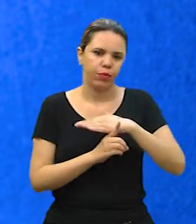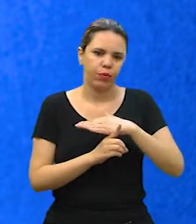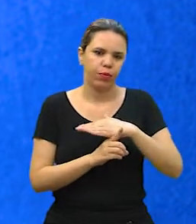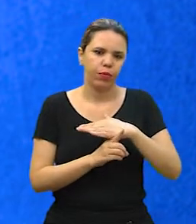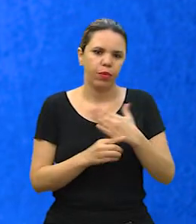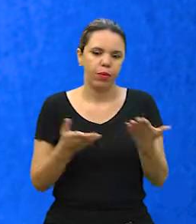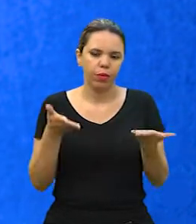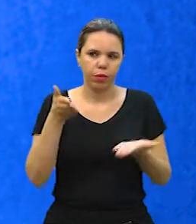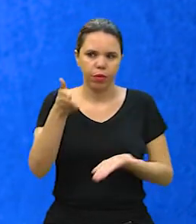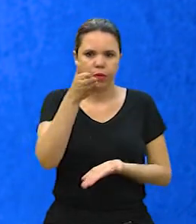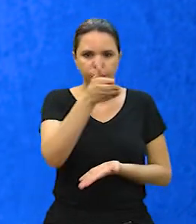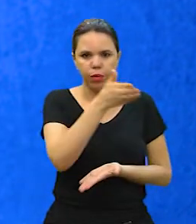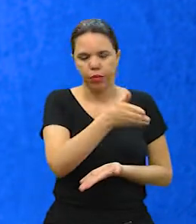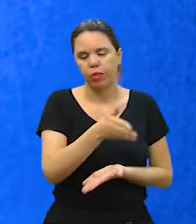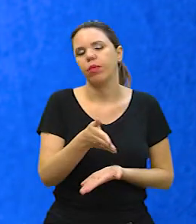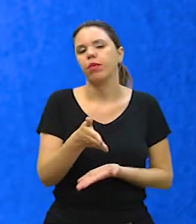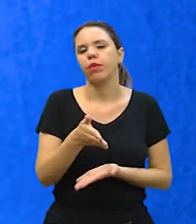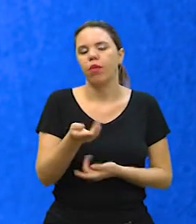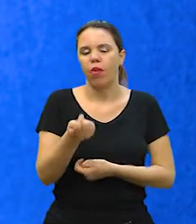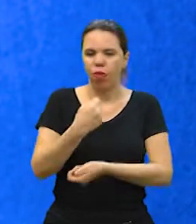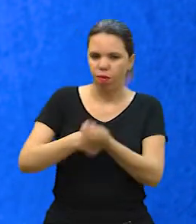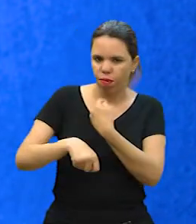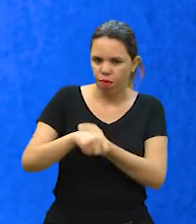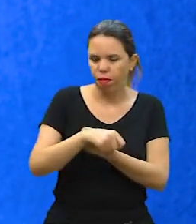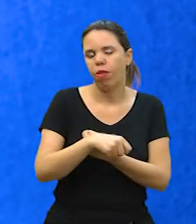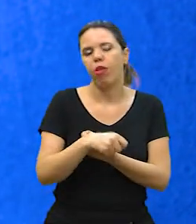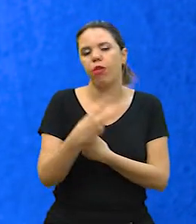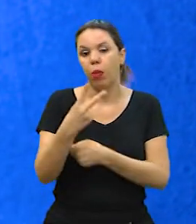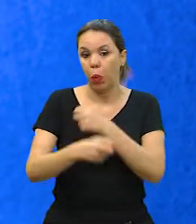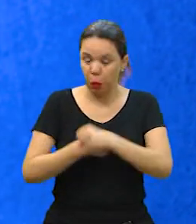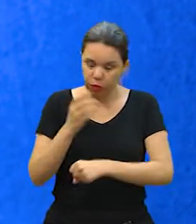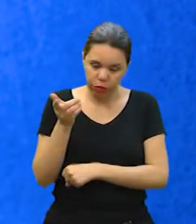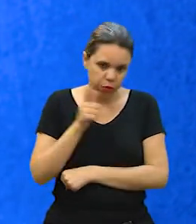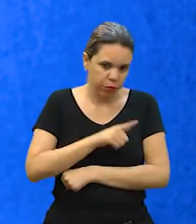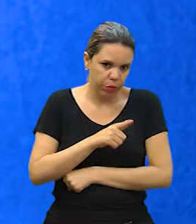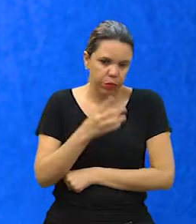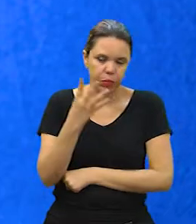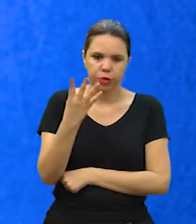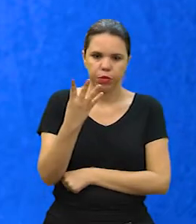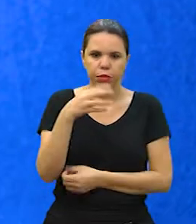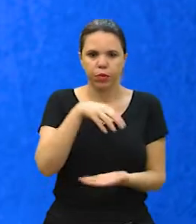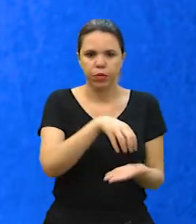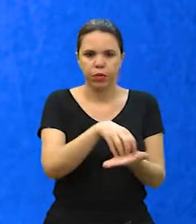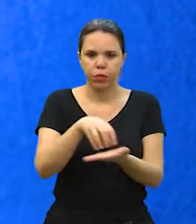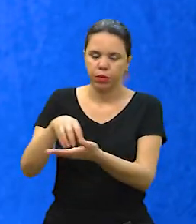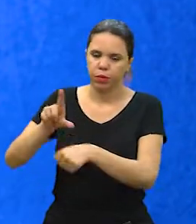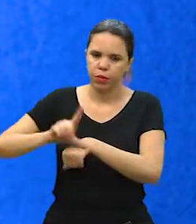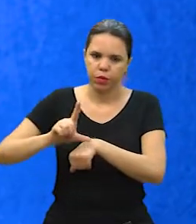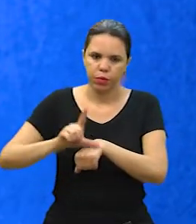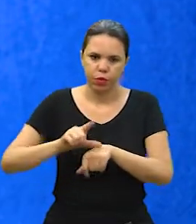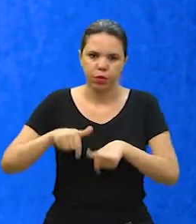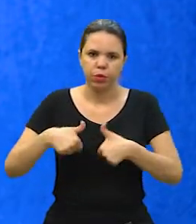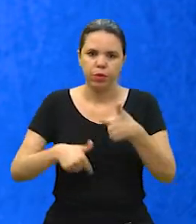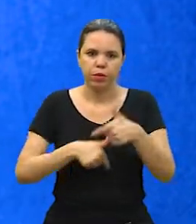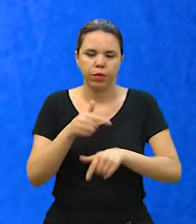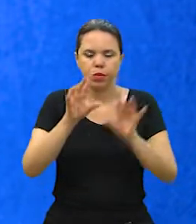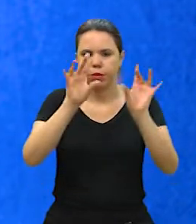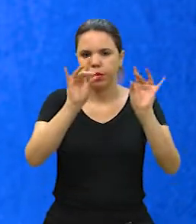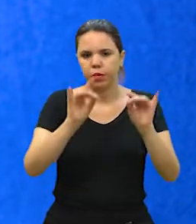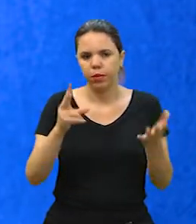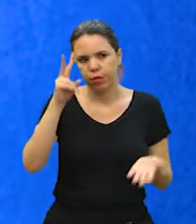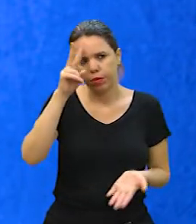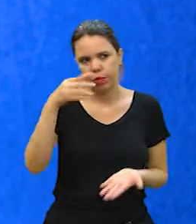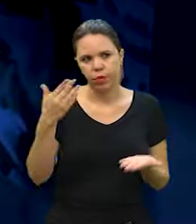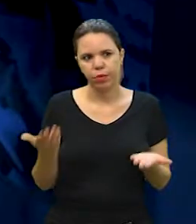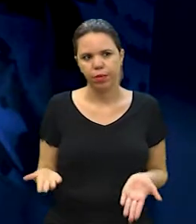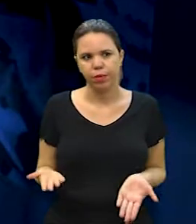Presente no segmento de franchising há 2 anos, a rede já conta com 4 unidades ativas e quem vai detalhar essa